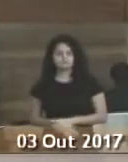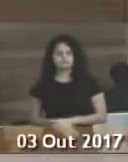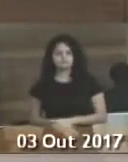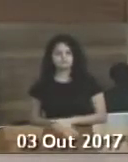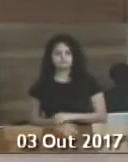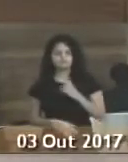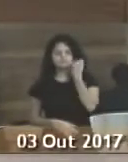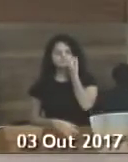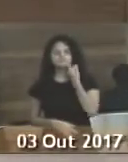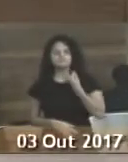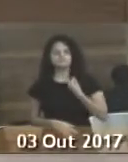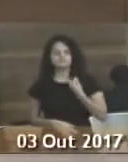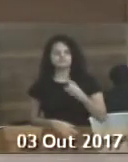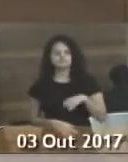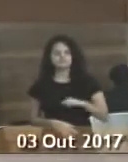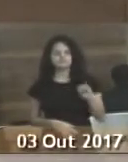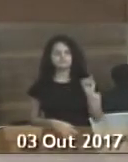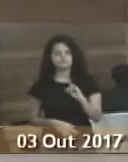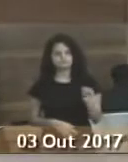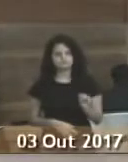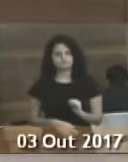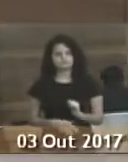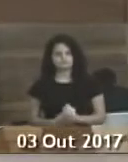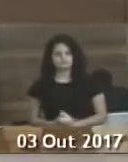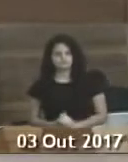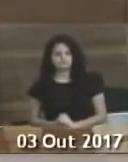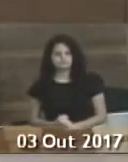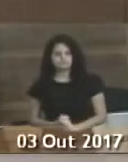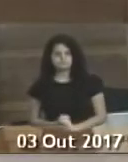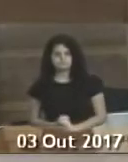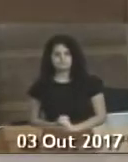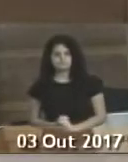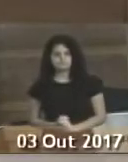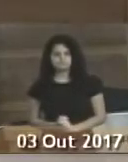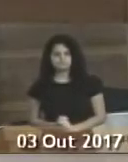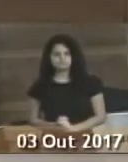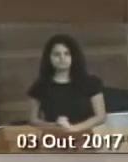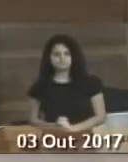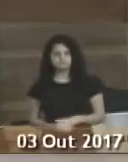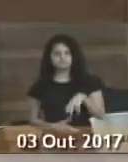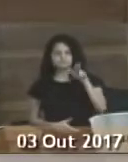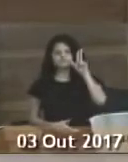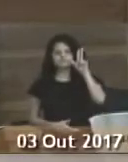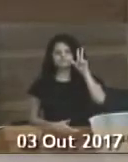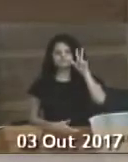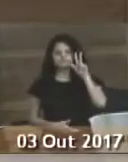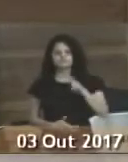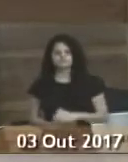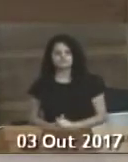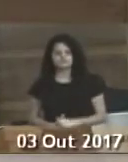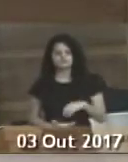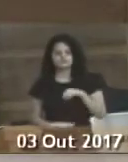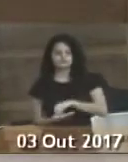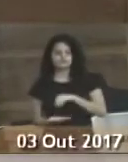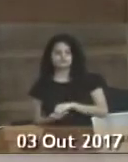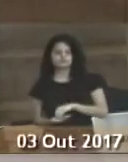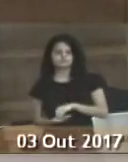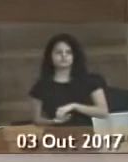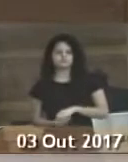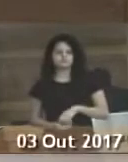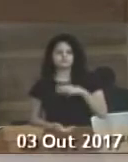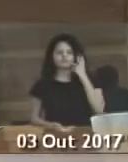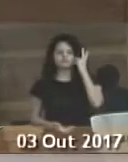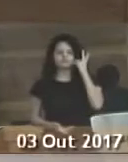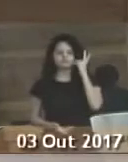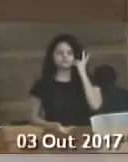Veiga, José Augusto de Araújo Vieira, o Zé Augusto, e Luciana Ferreira de Oliveira Valverde. Estiver ausente os